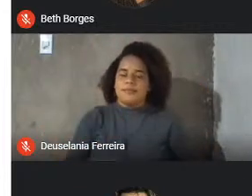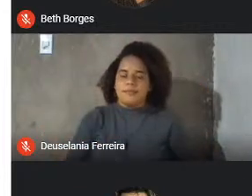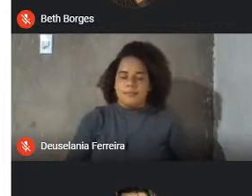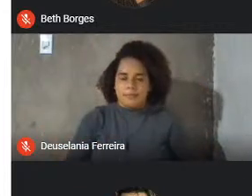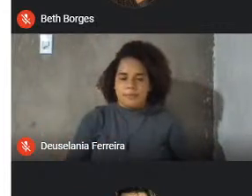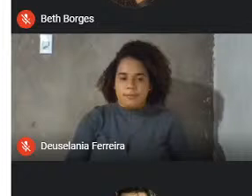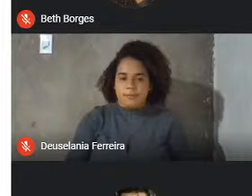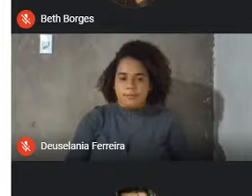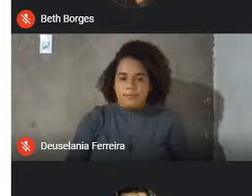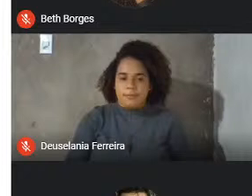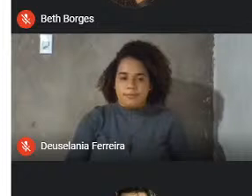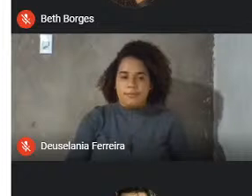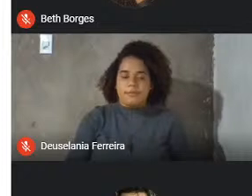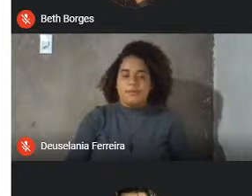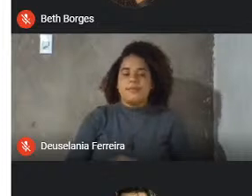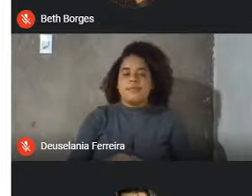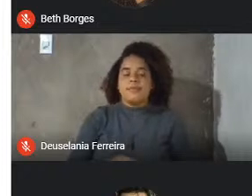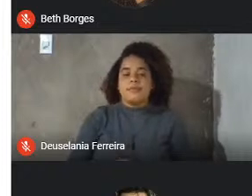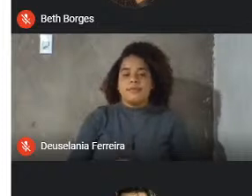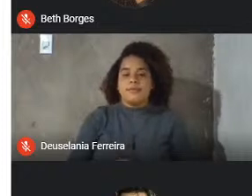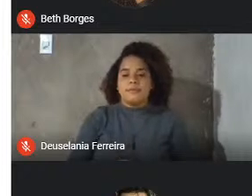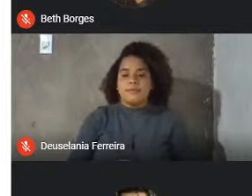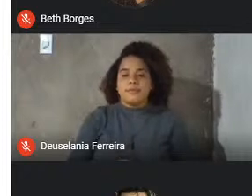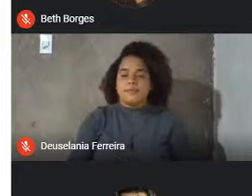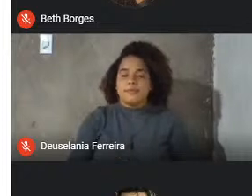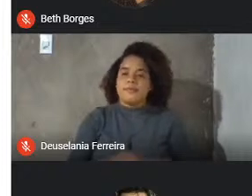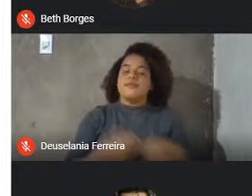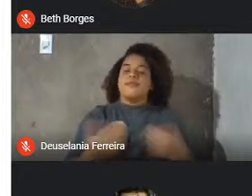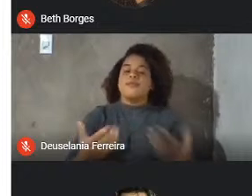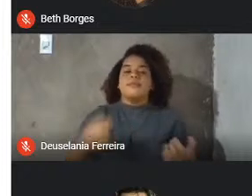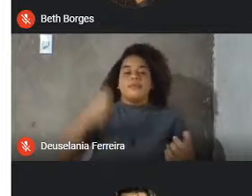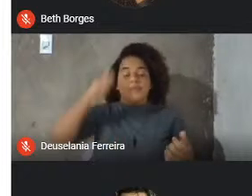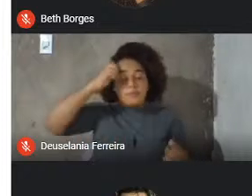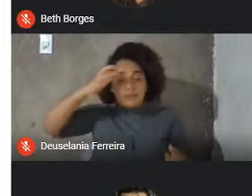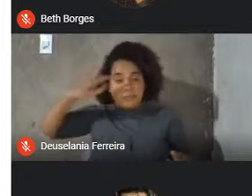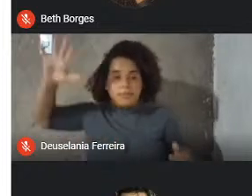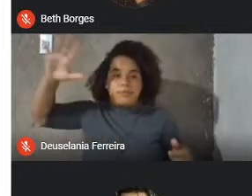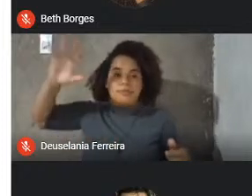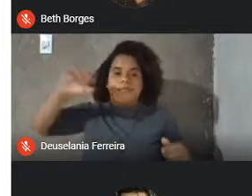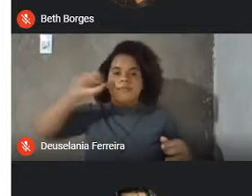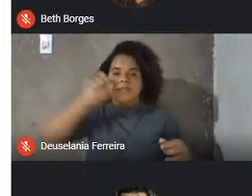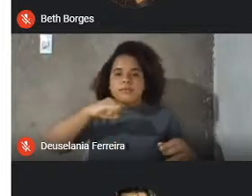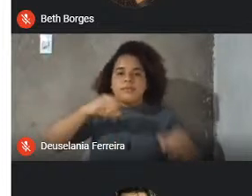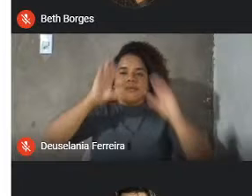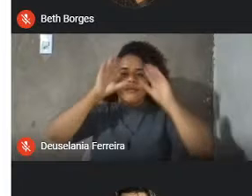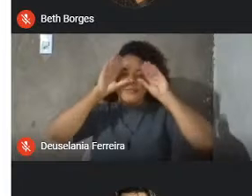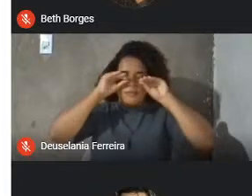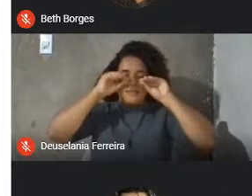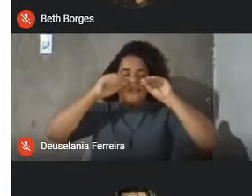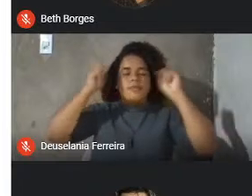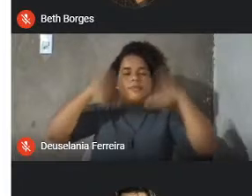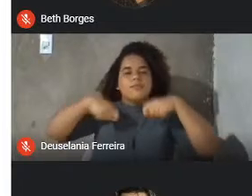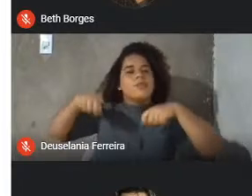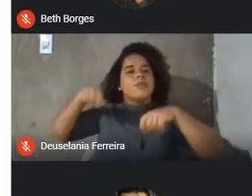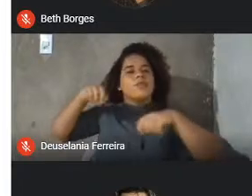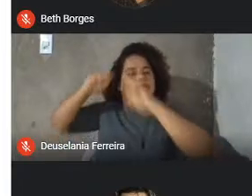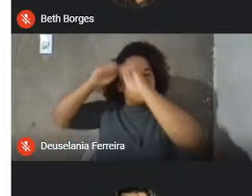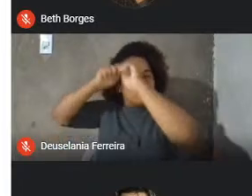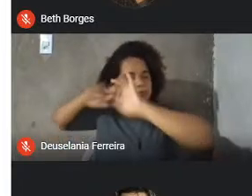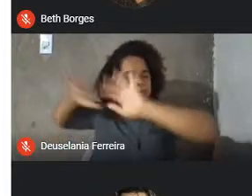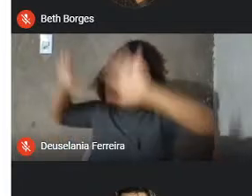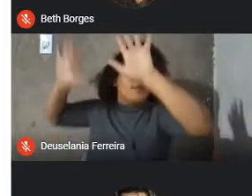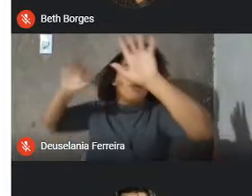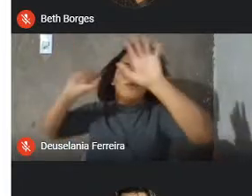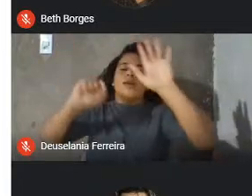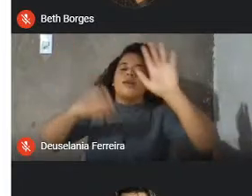passar, Rafael. A imaginação, ó, se você fechar os olhos e imaginar uma maçã, existe uma